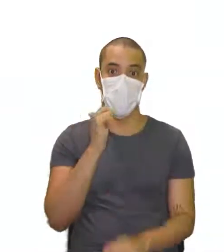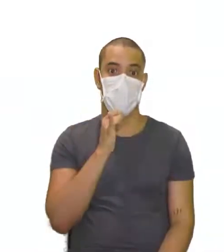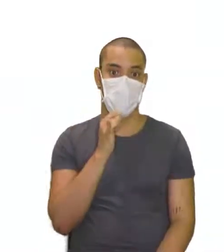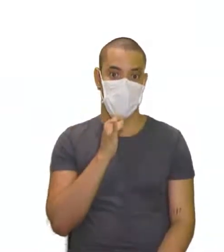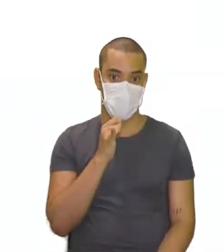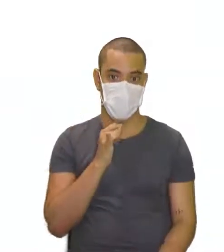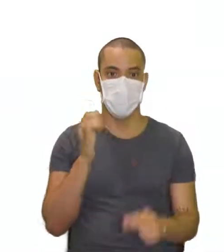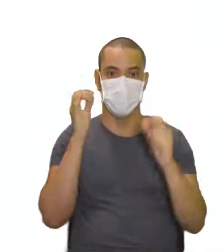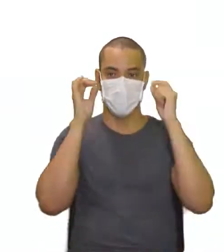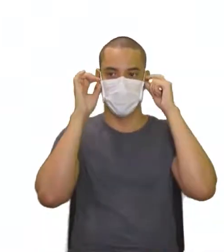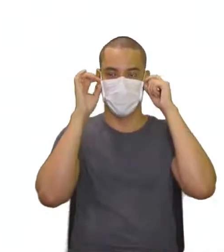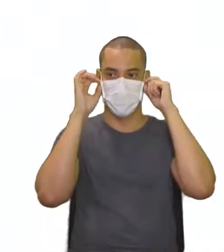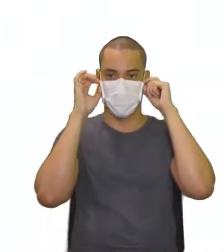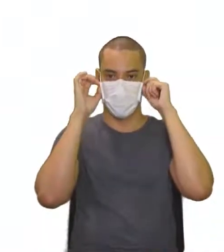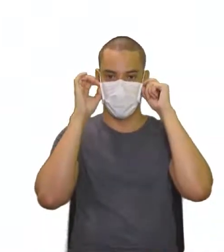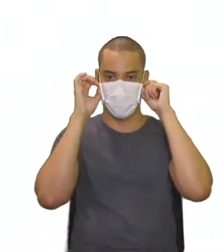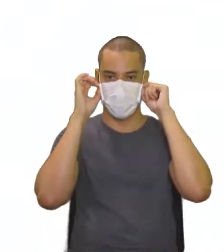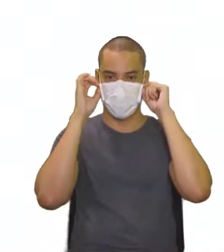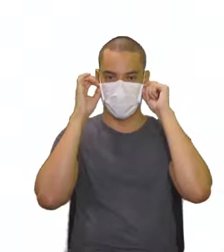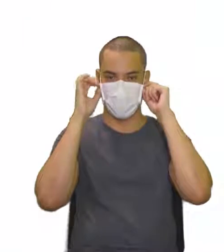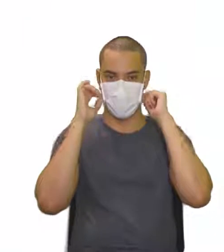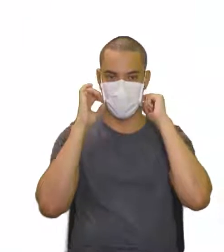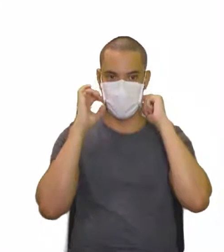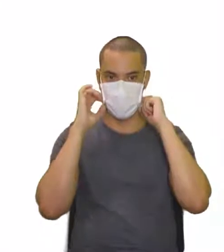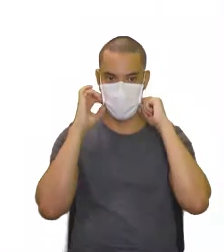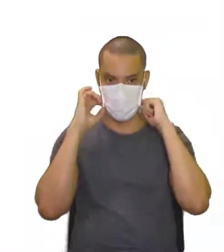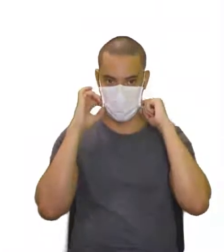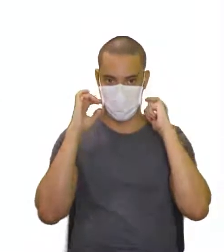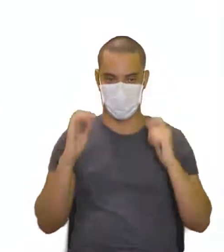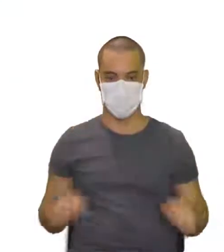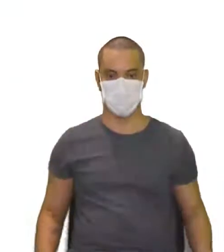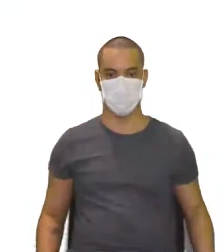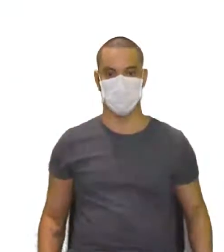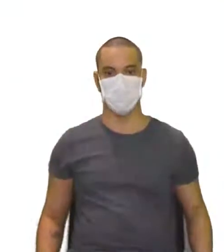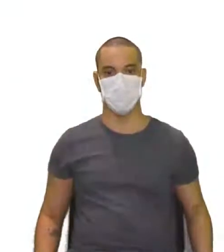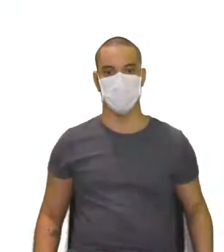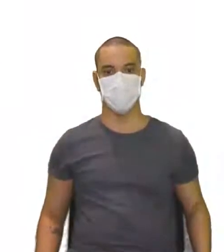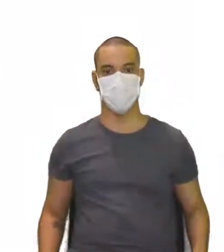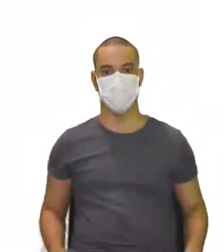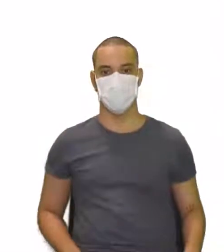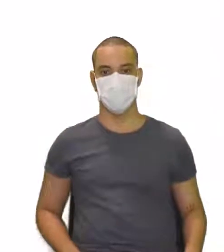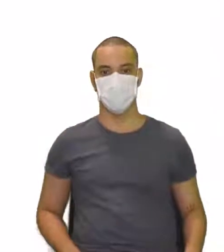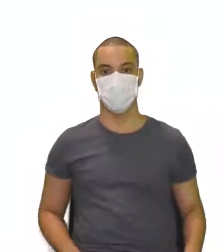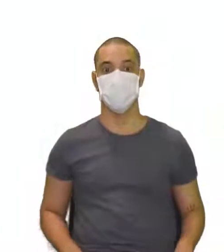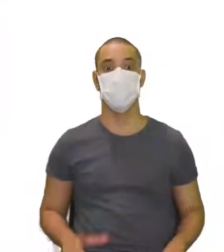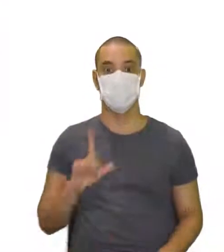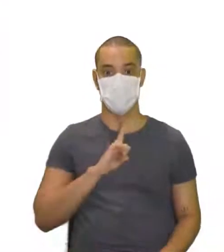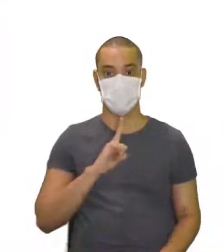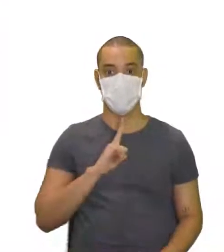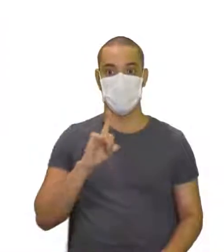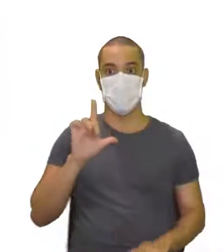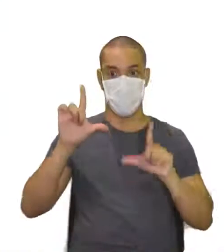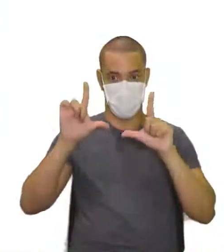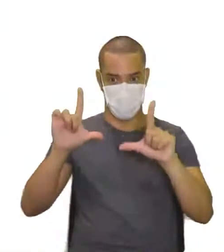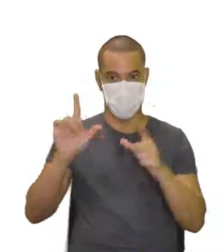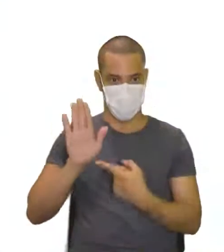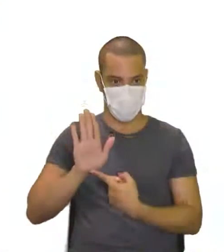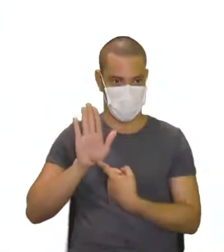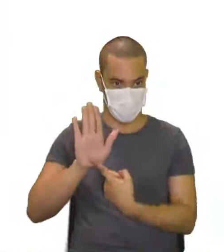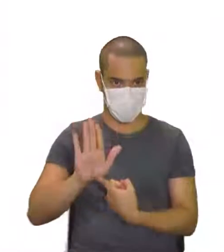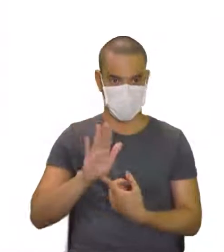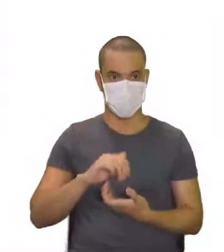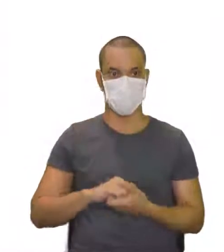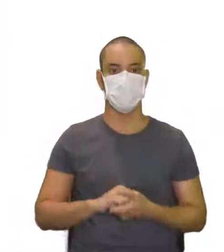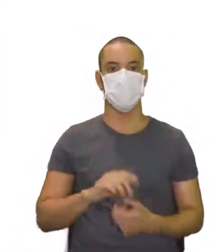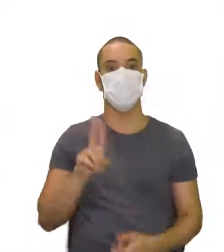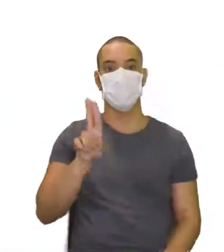exemplo de gerador. Vamos lá, olha só. O circuito elétrico da figura 1, que eu vou colocar daqui a pouco para vocês,